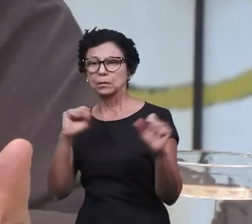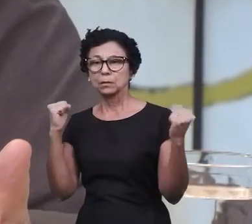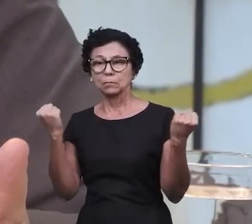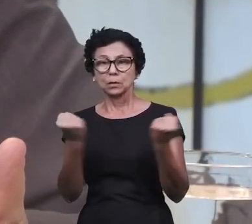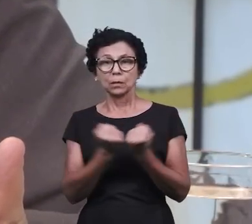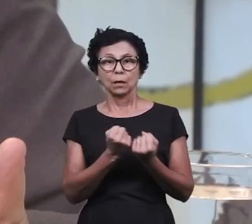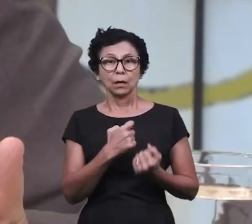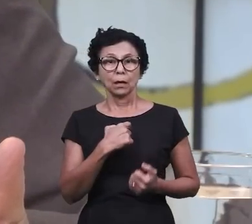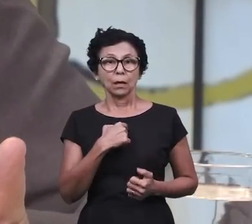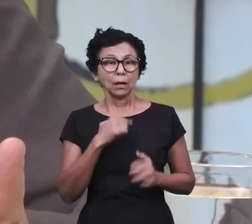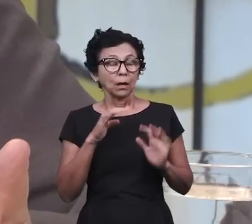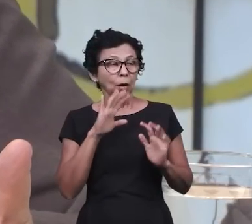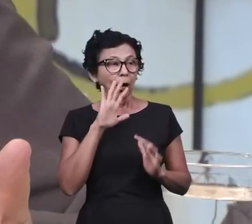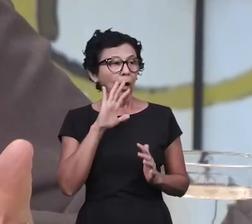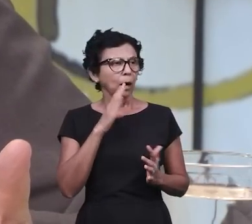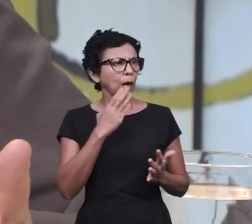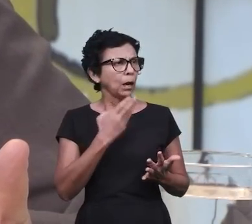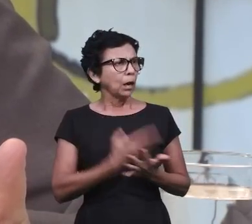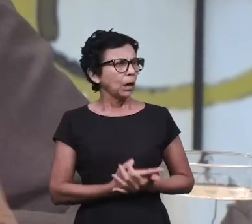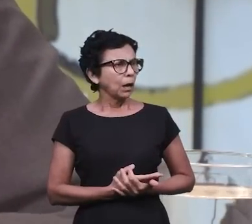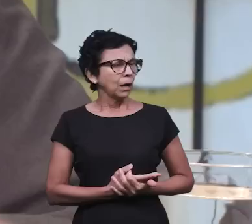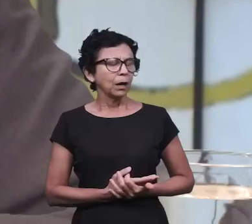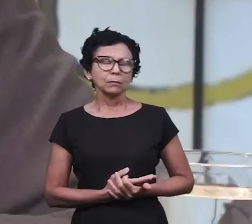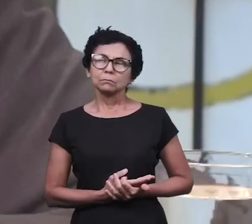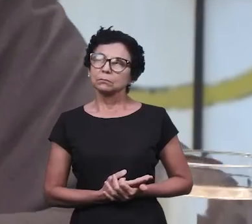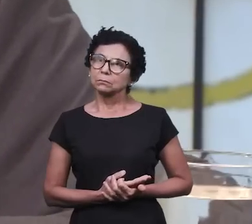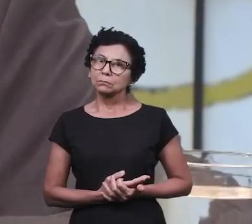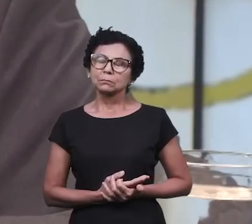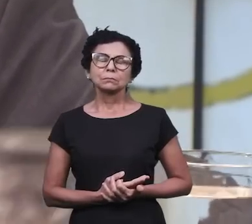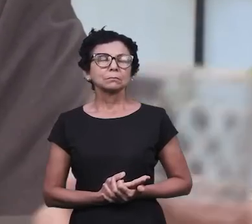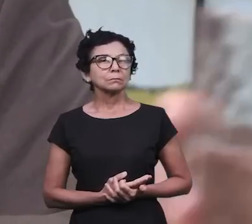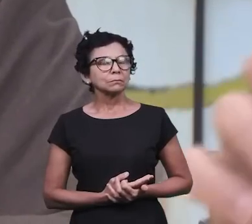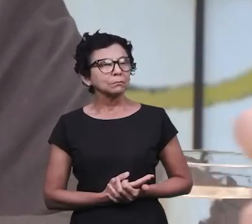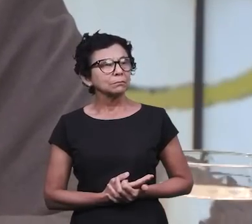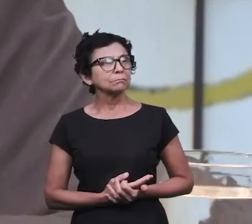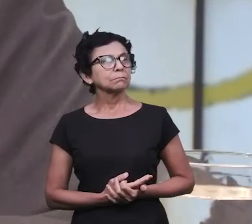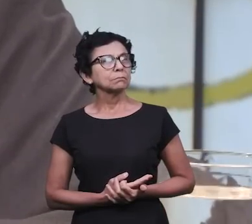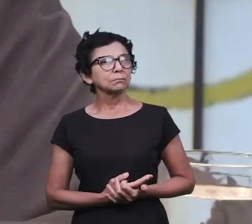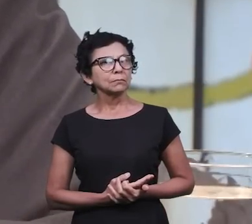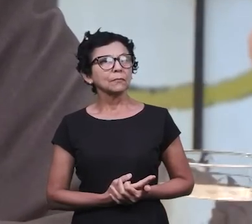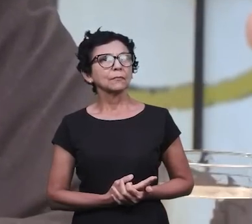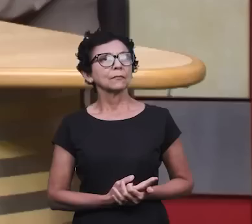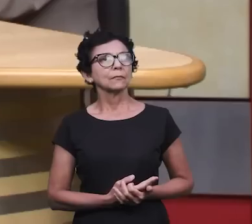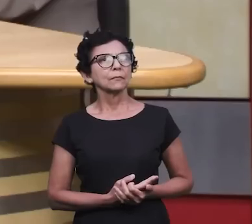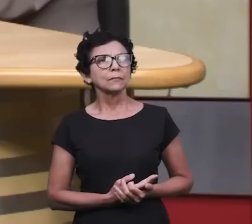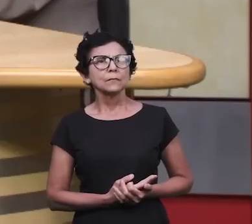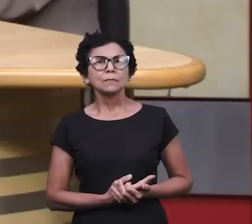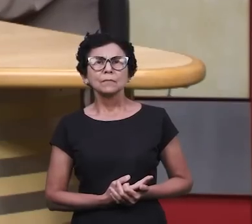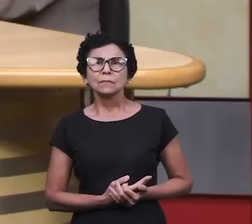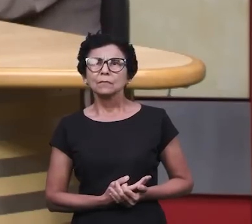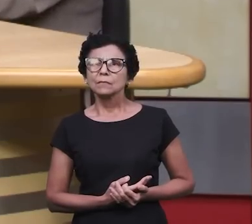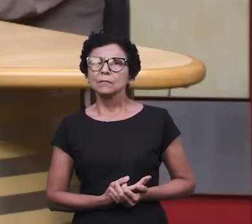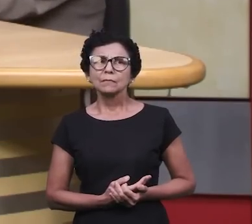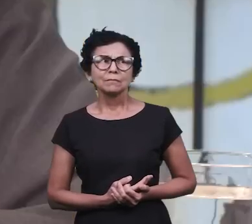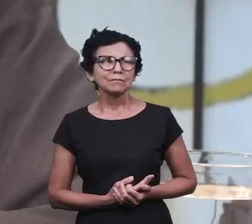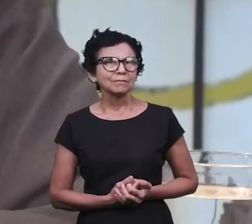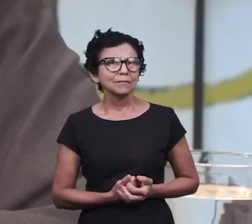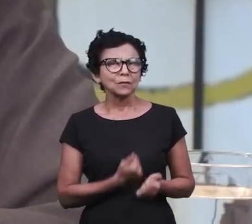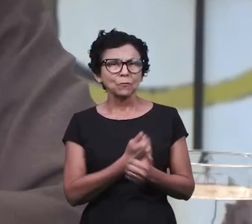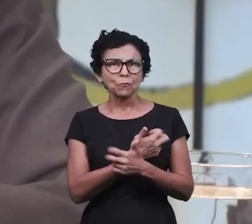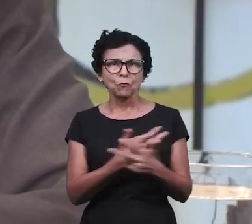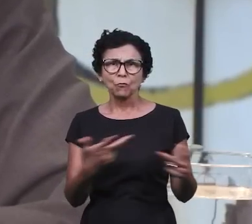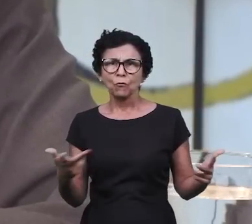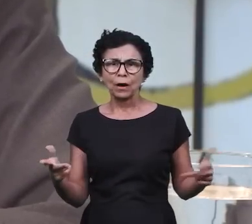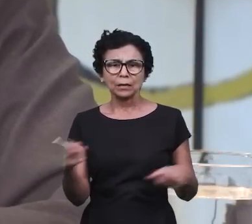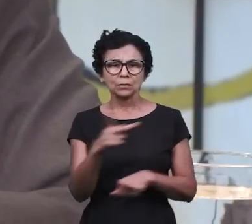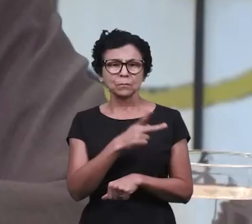minha parte, fiquei assim muito maravilhado, não é? Porque via pessoas de diversas